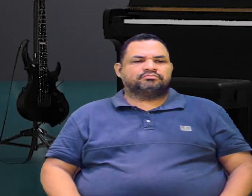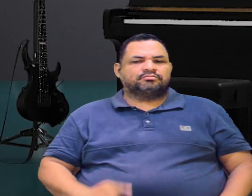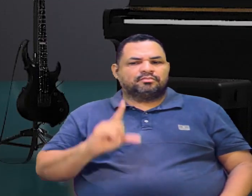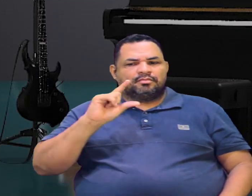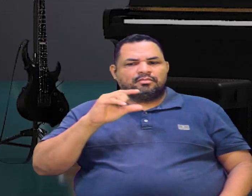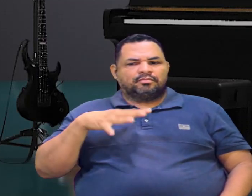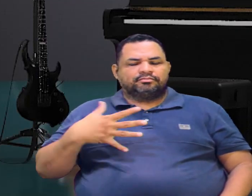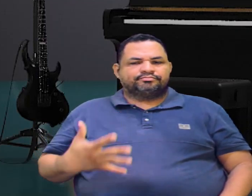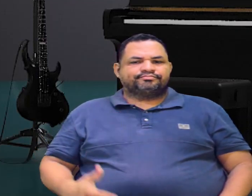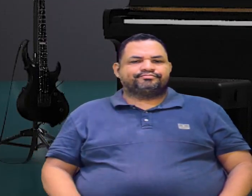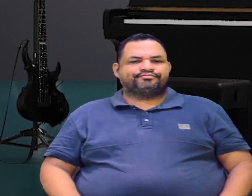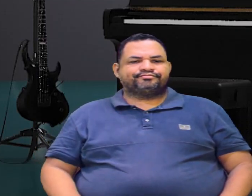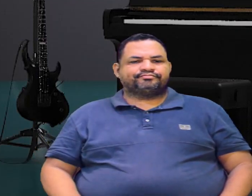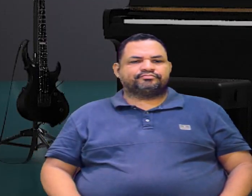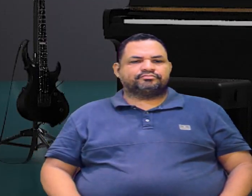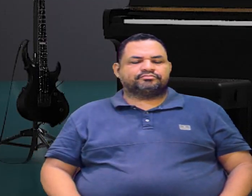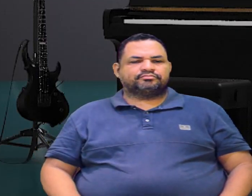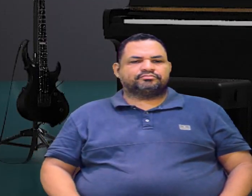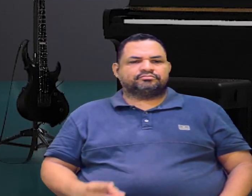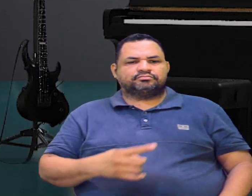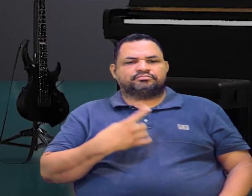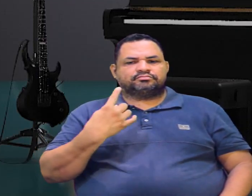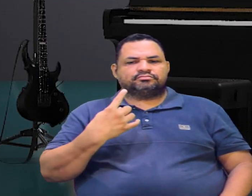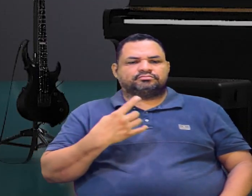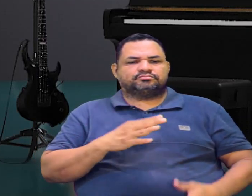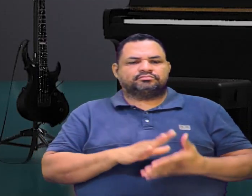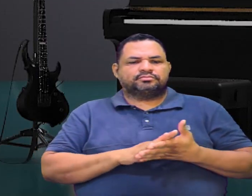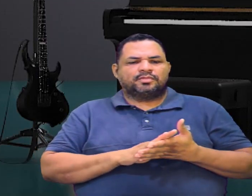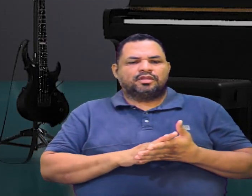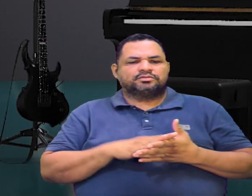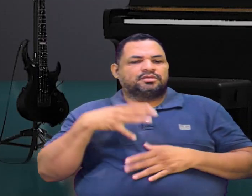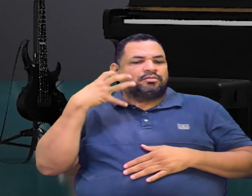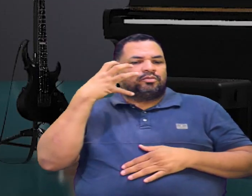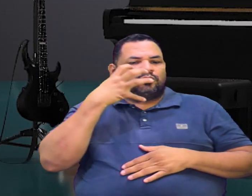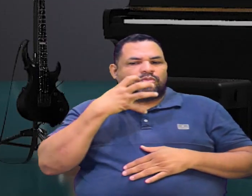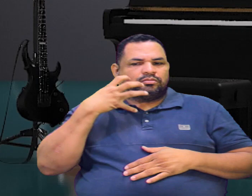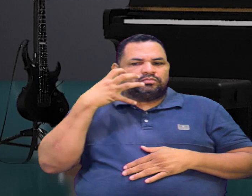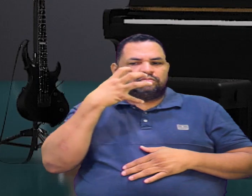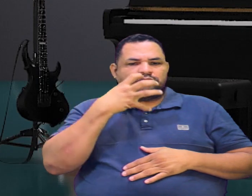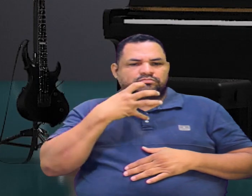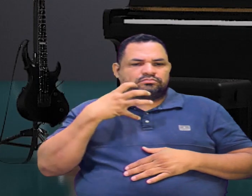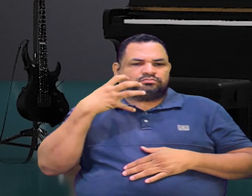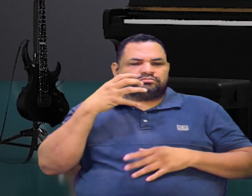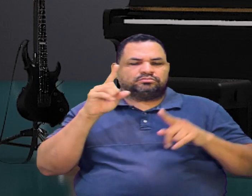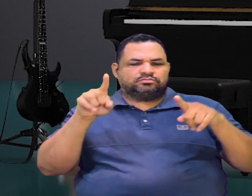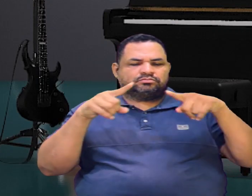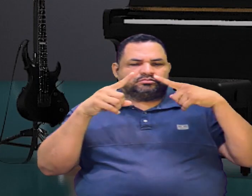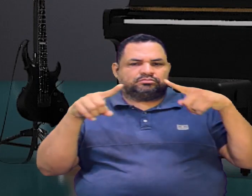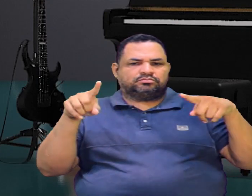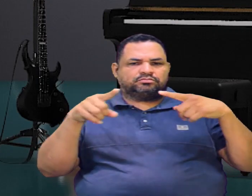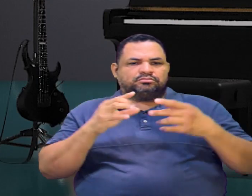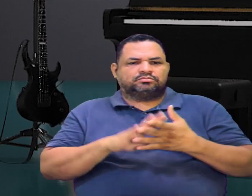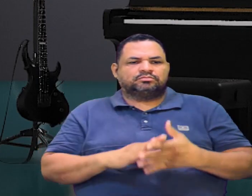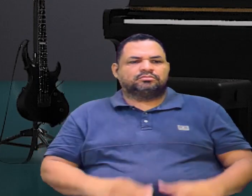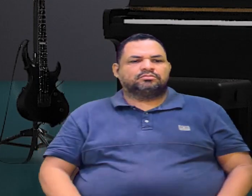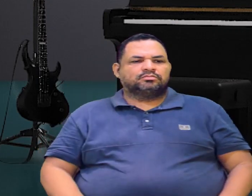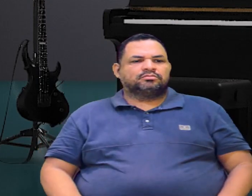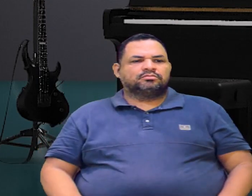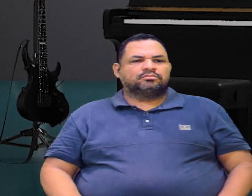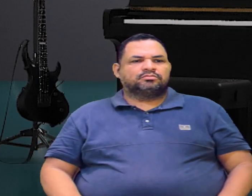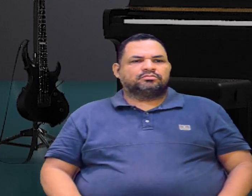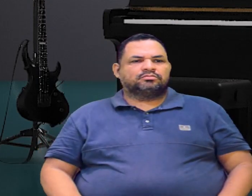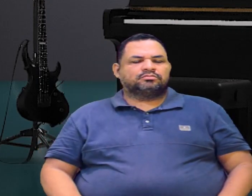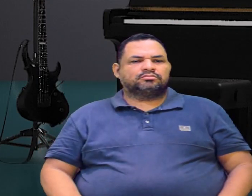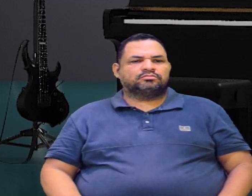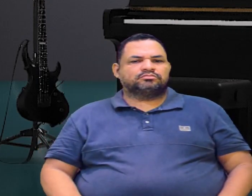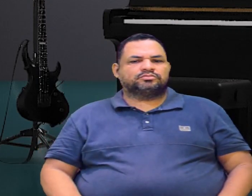pouquinho da nossa vinheta, né? Da nossa musiquinha, que fala sobre como